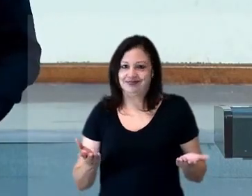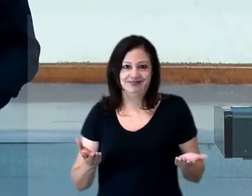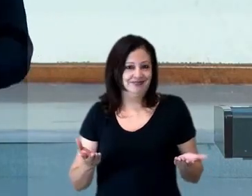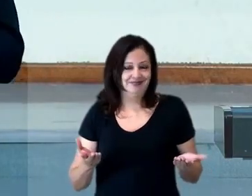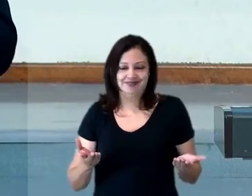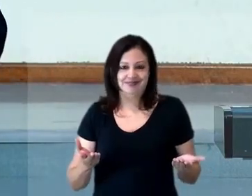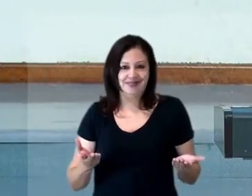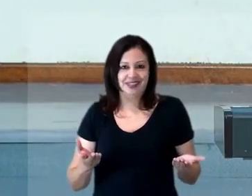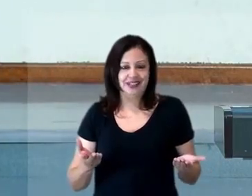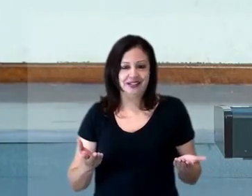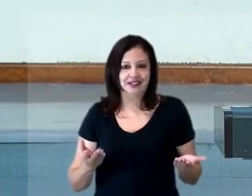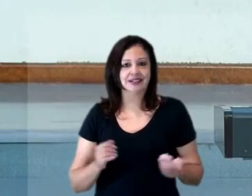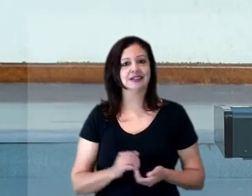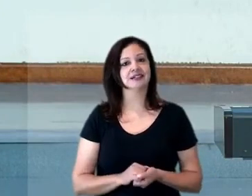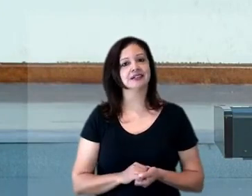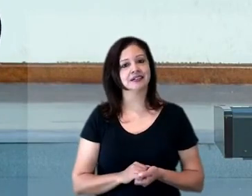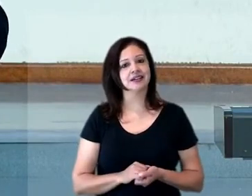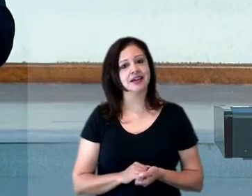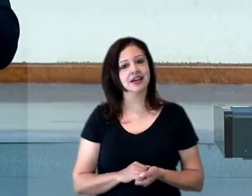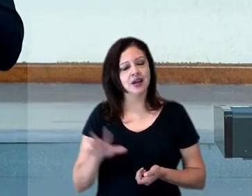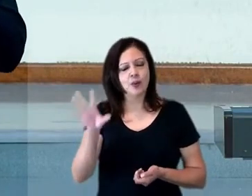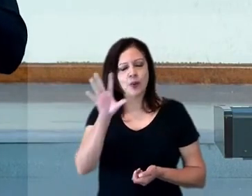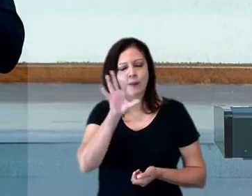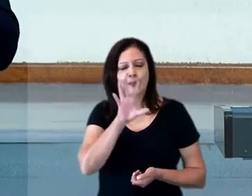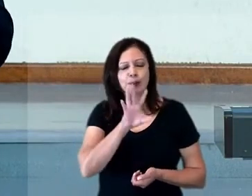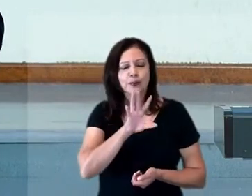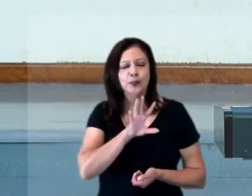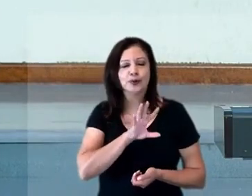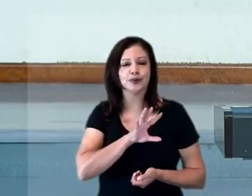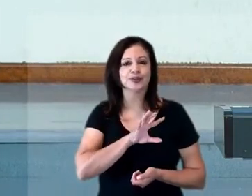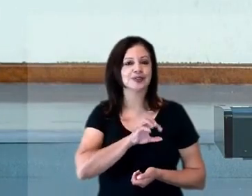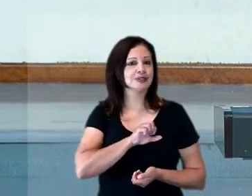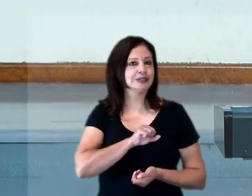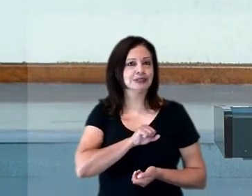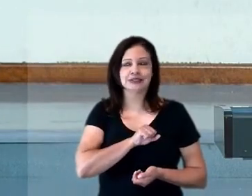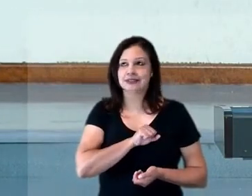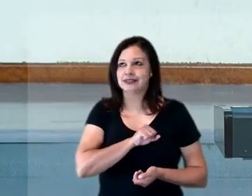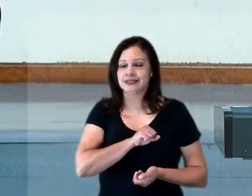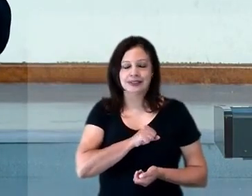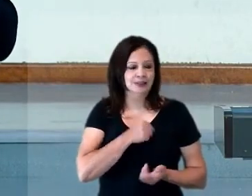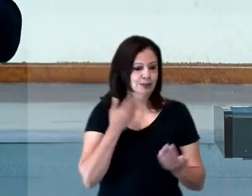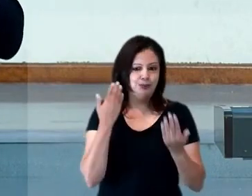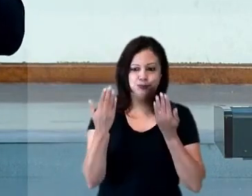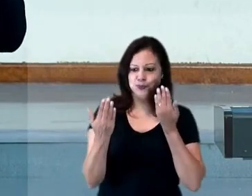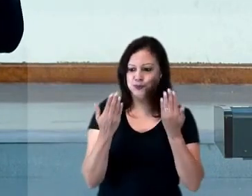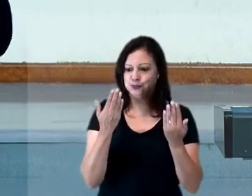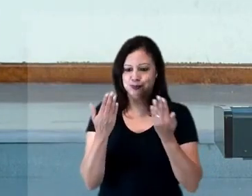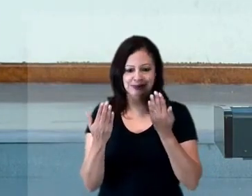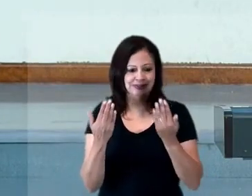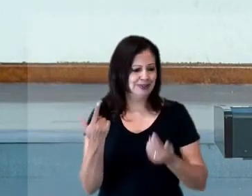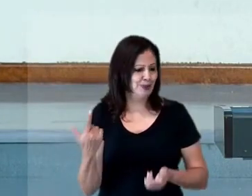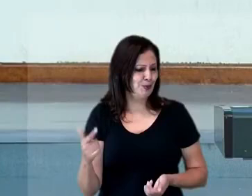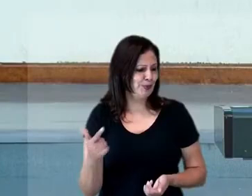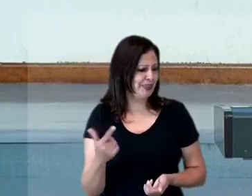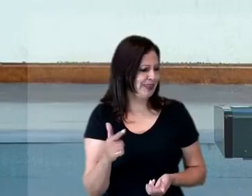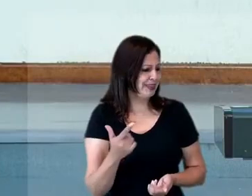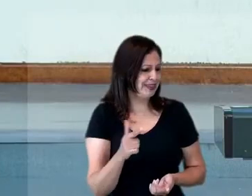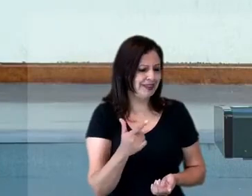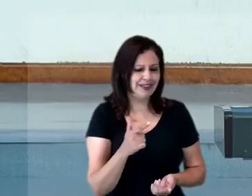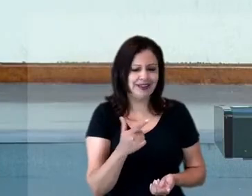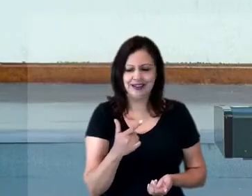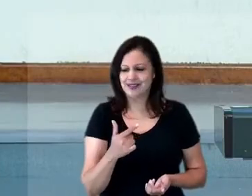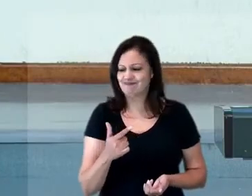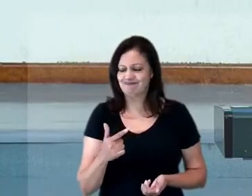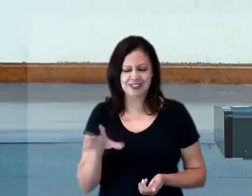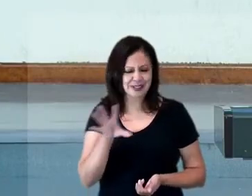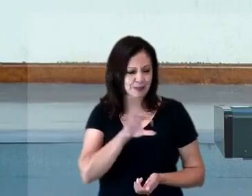amor. Por isso que eu digo que esse amor, ele é imensurável e nós não conseguimos medir também a sua